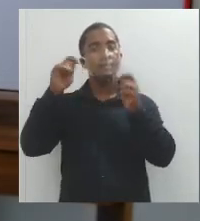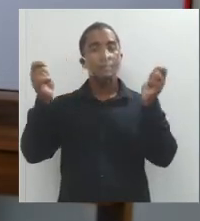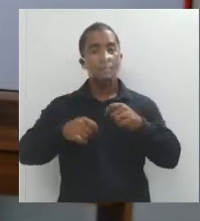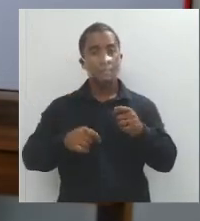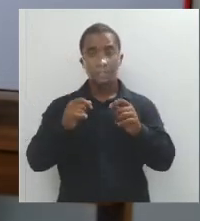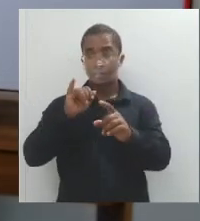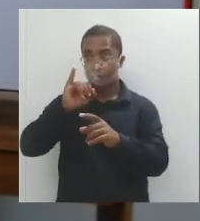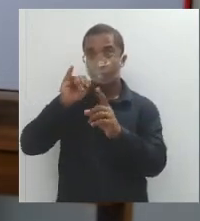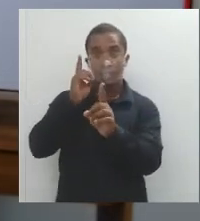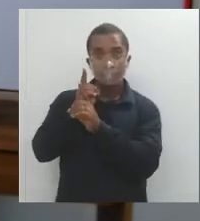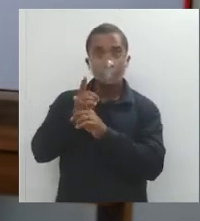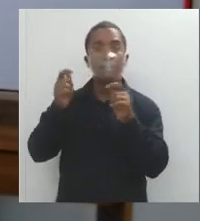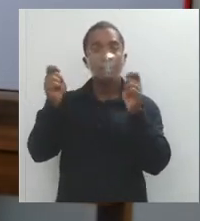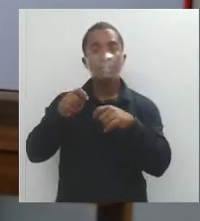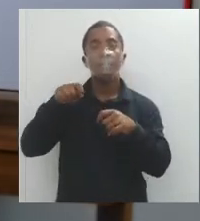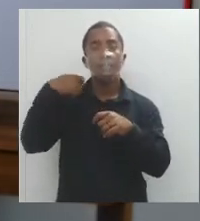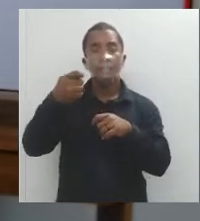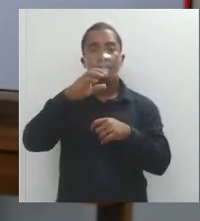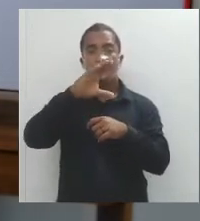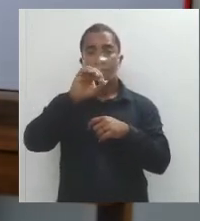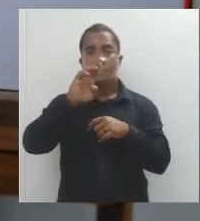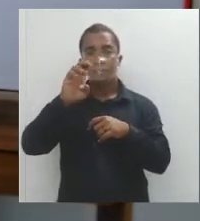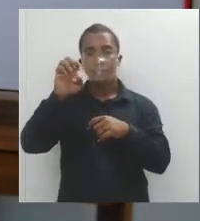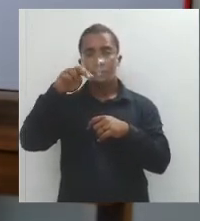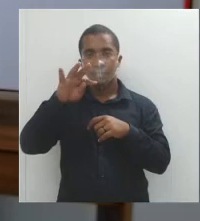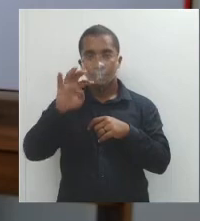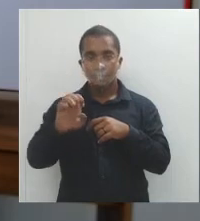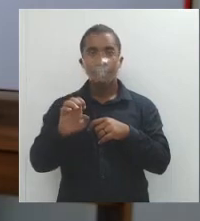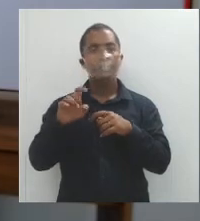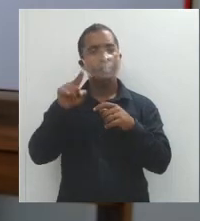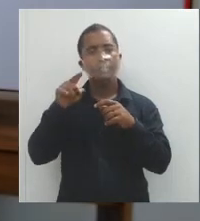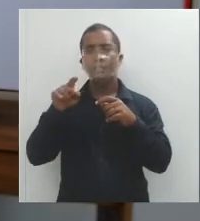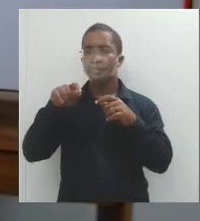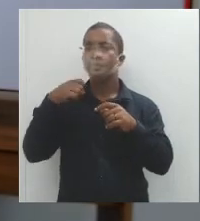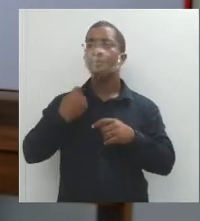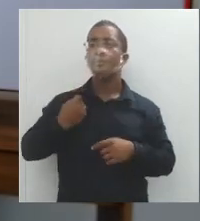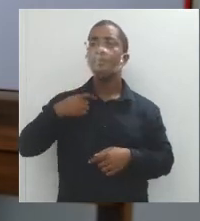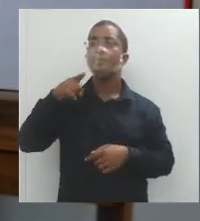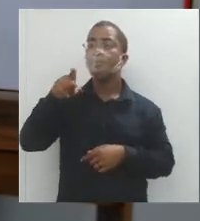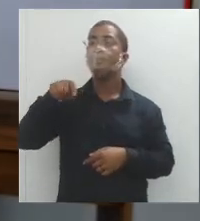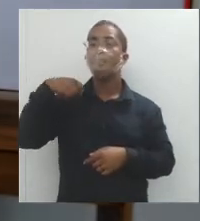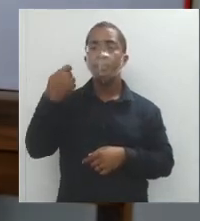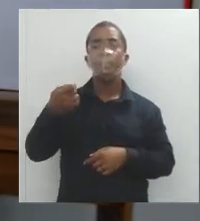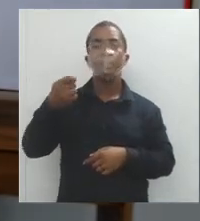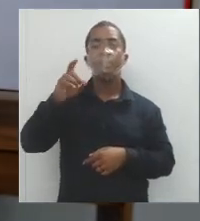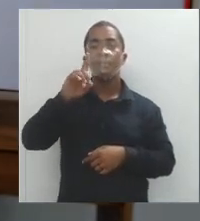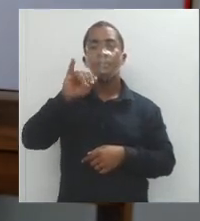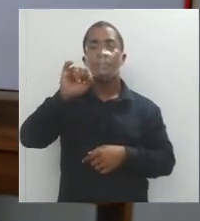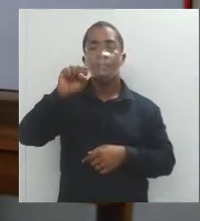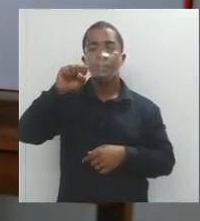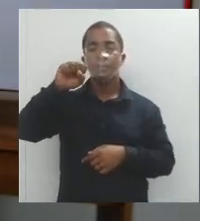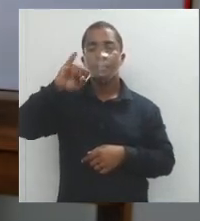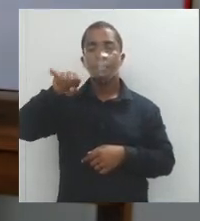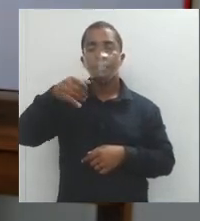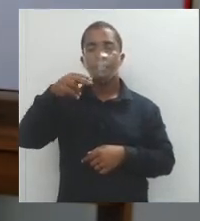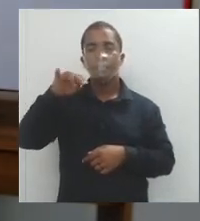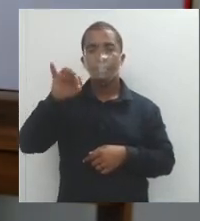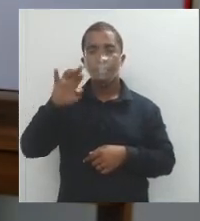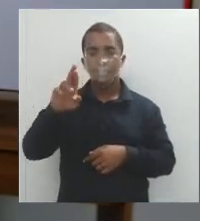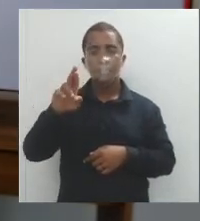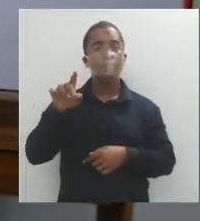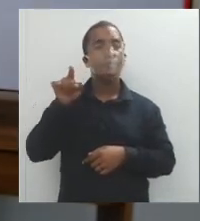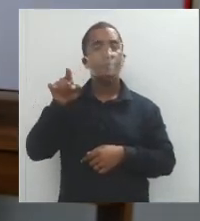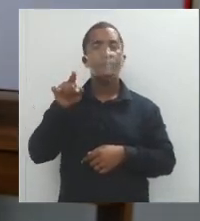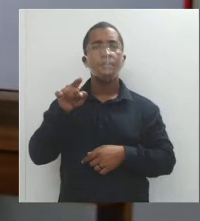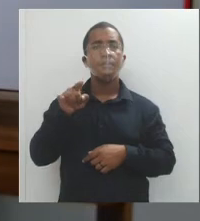corrente elétrica e ele é o valor do disjuntor. Então vamos lá. Qual é a voltagem desse